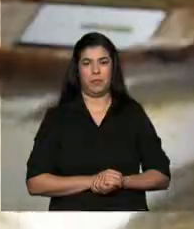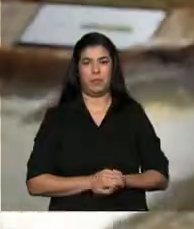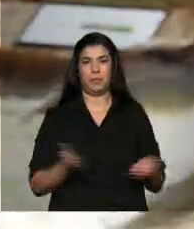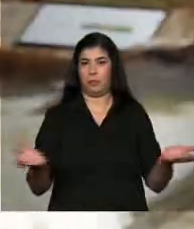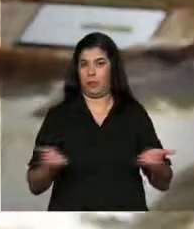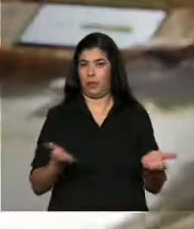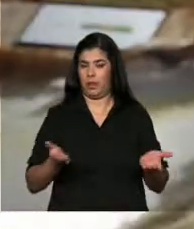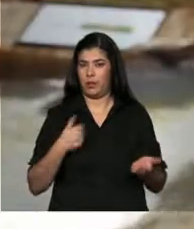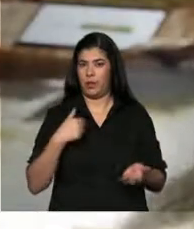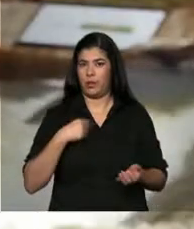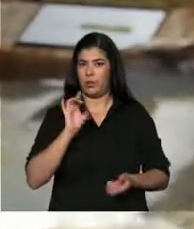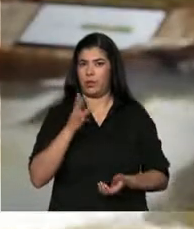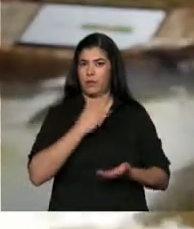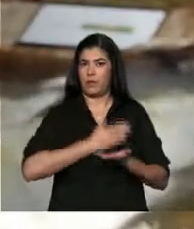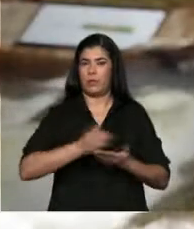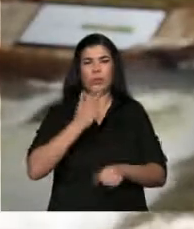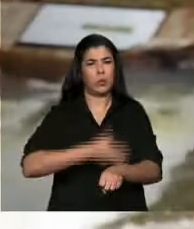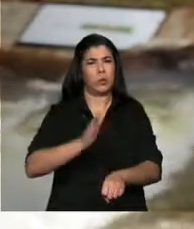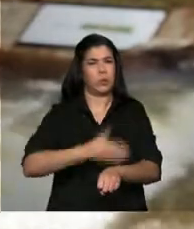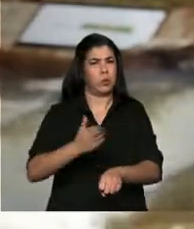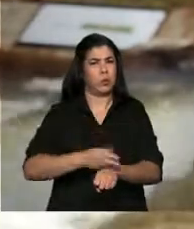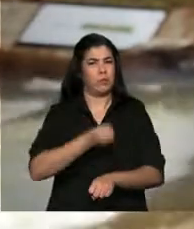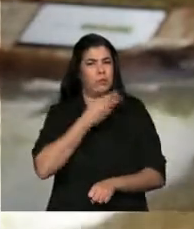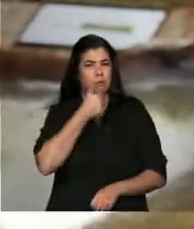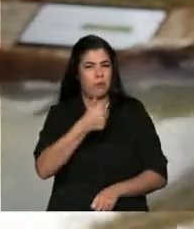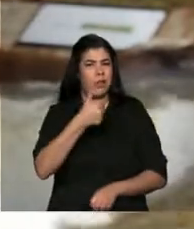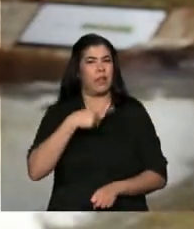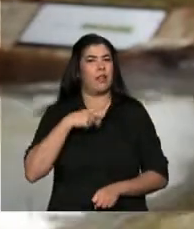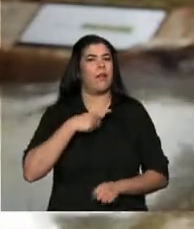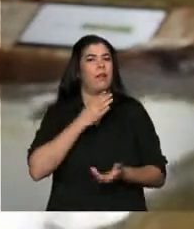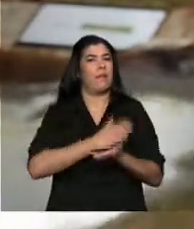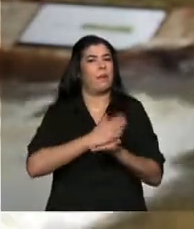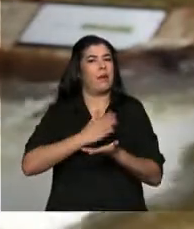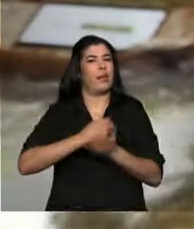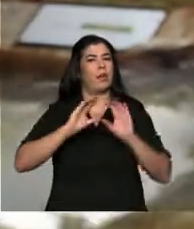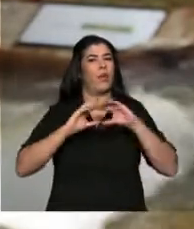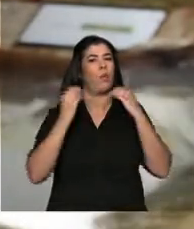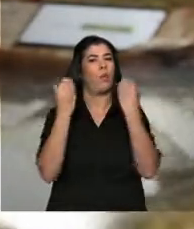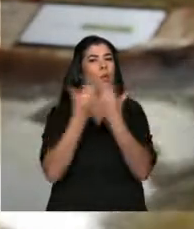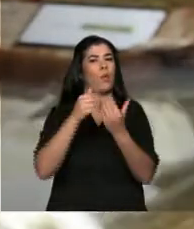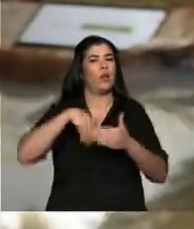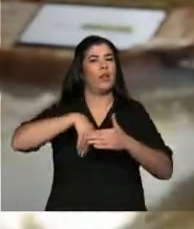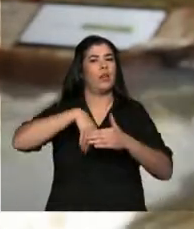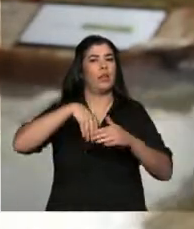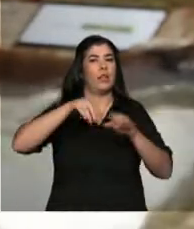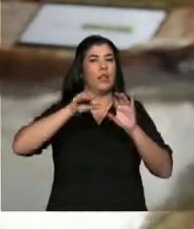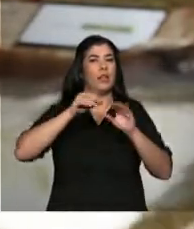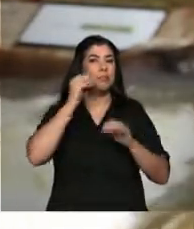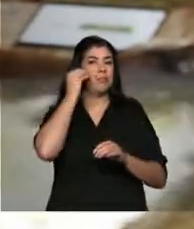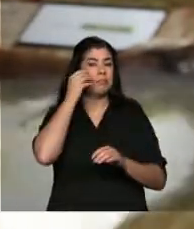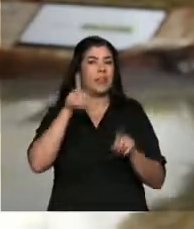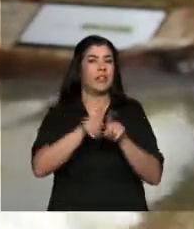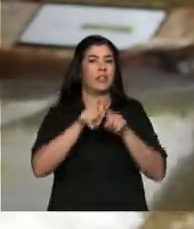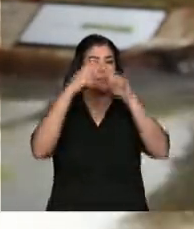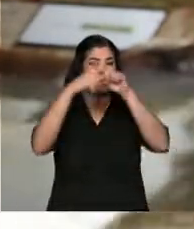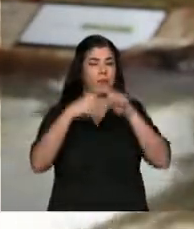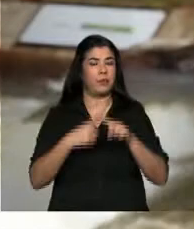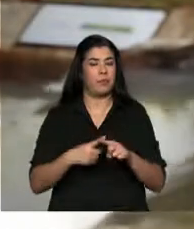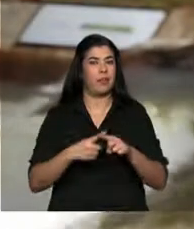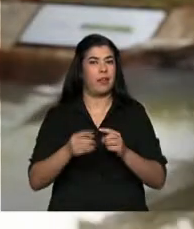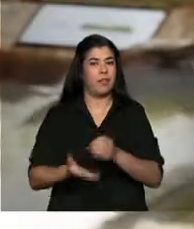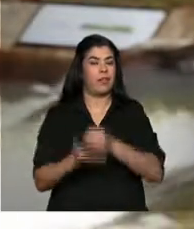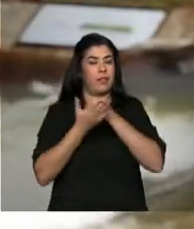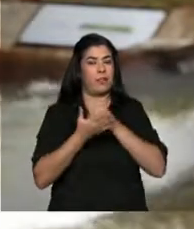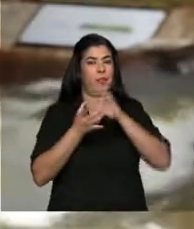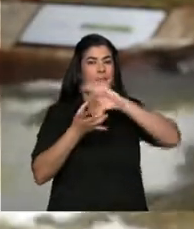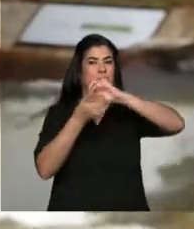Agora só vou treinar muito bem até os Jogos. A gente tem todas as etapas da Copa do Mundo e Mundial que vão servir como experiência para os Jogos Olímpicos. Eu